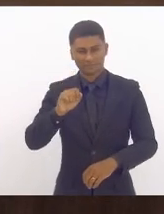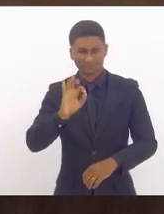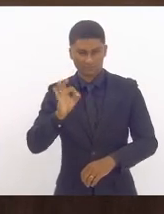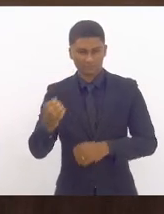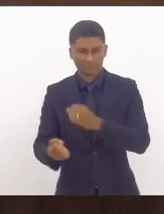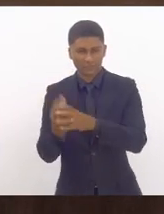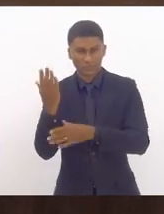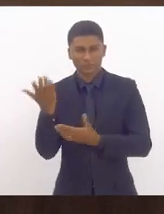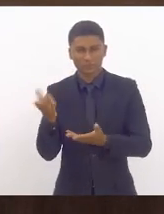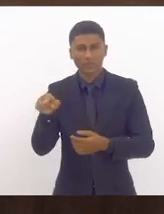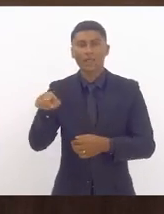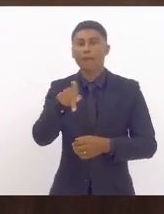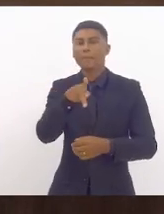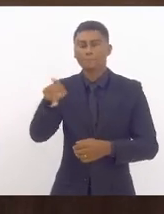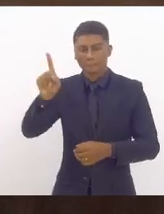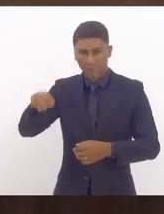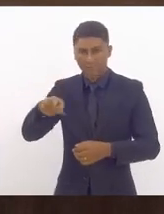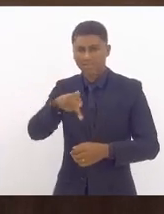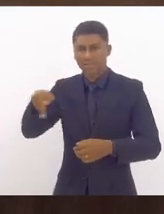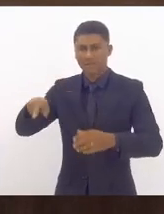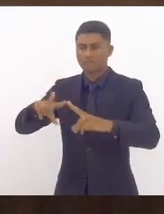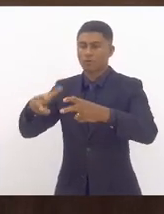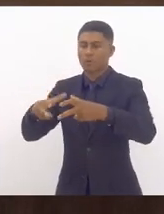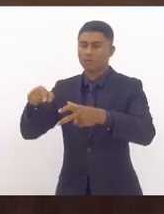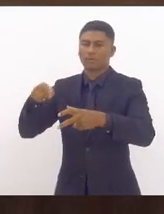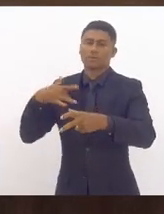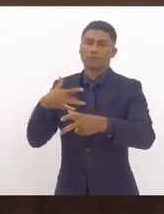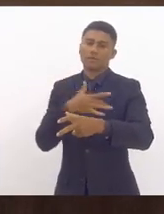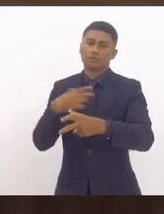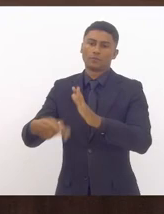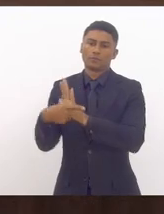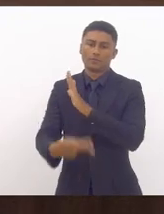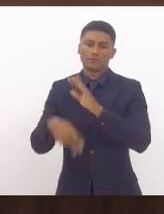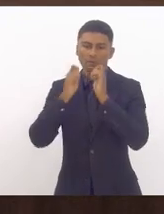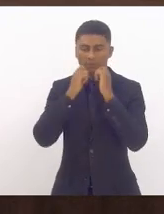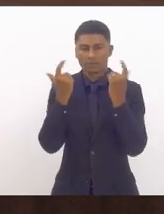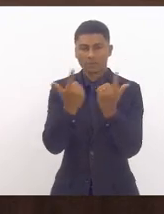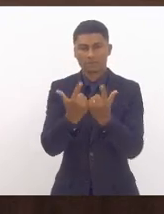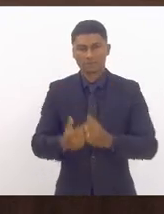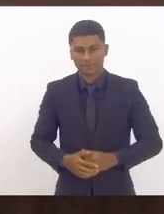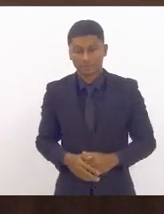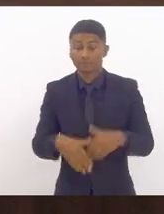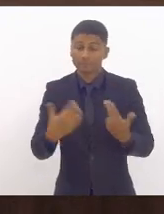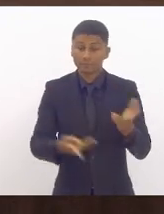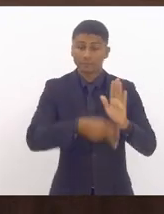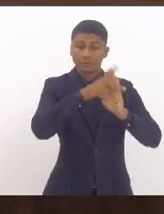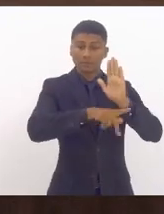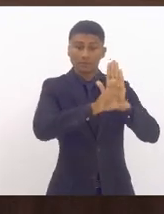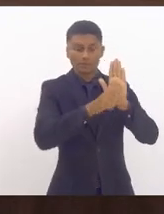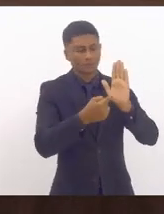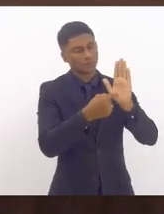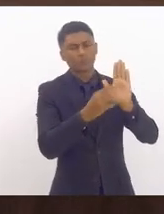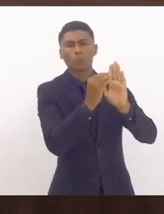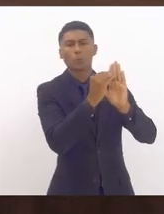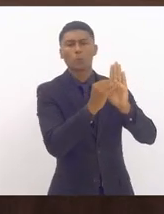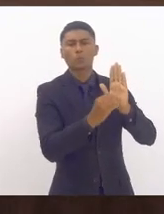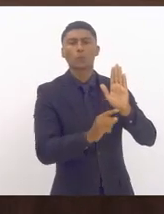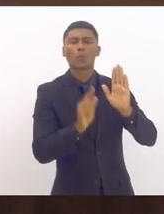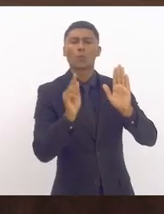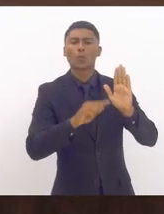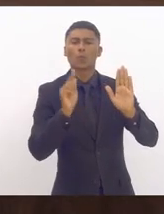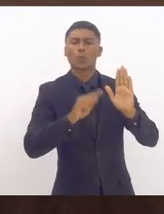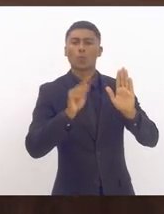é a presidenta aqui da Comissão de Saúde da Casa. E o projeto define a política